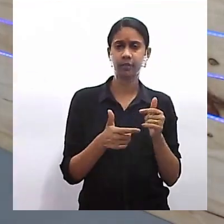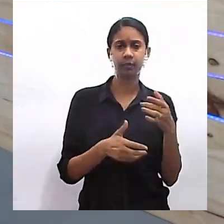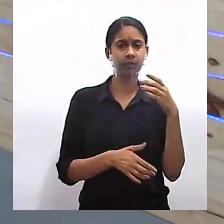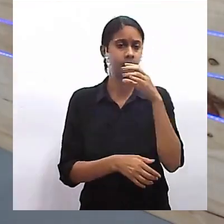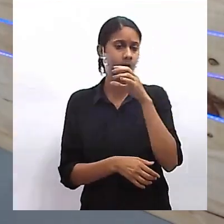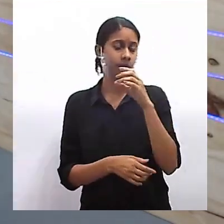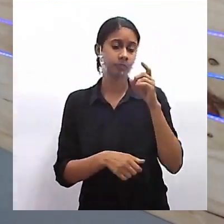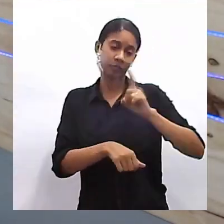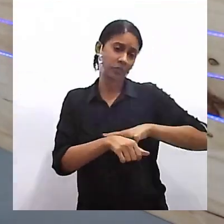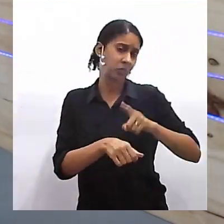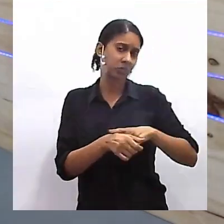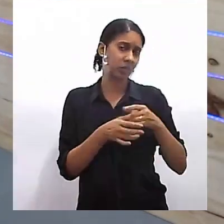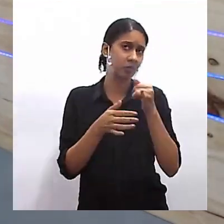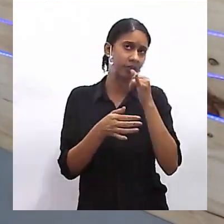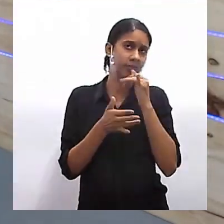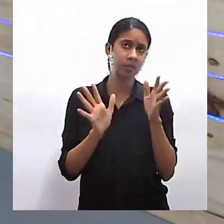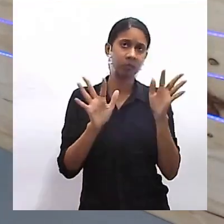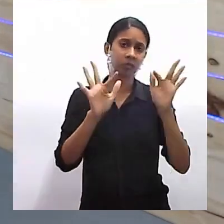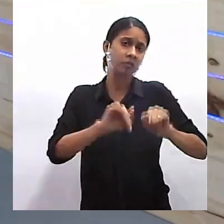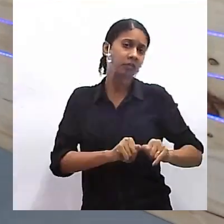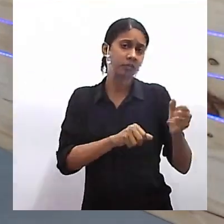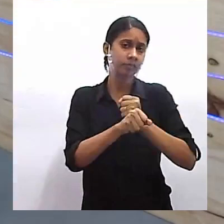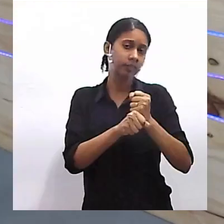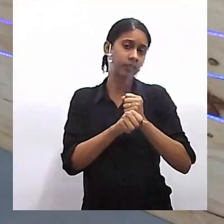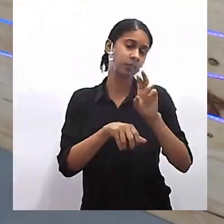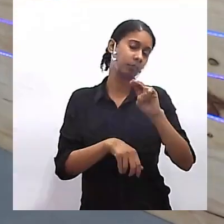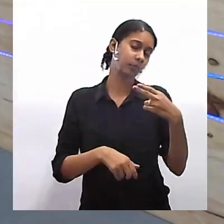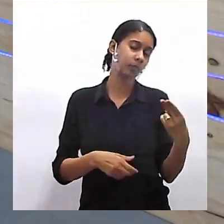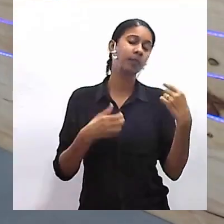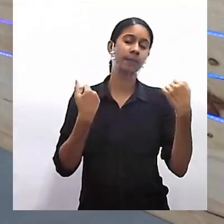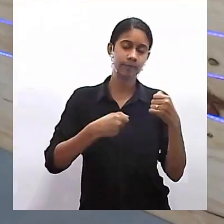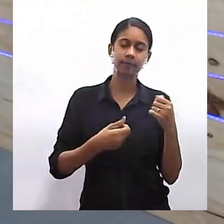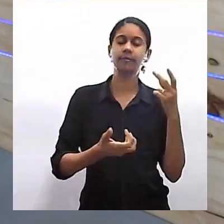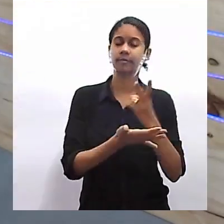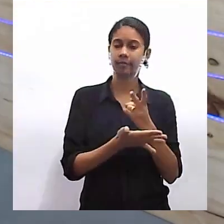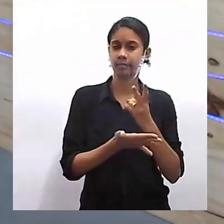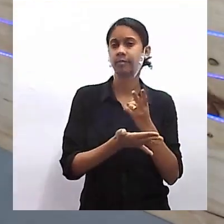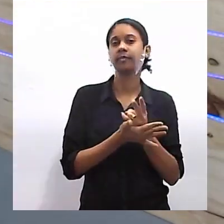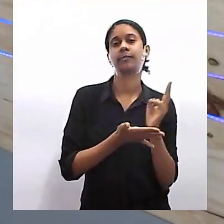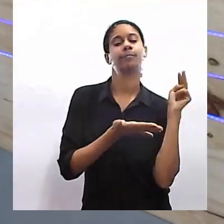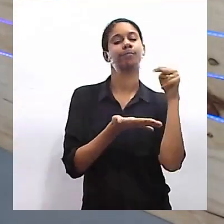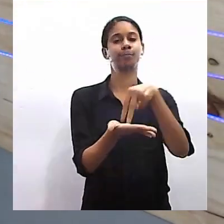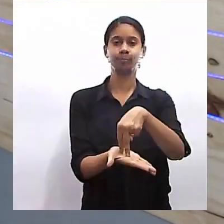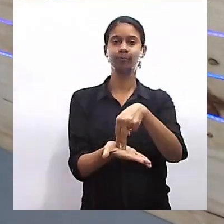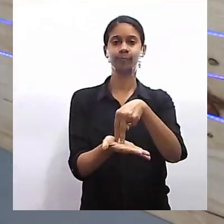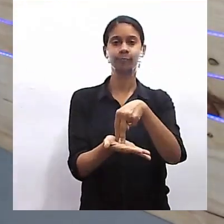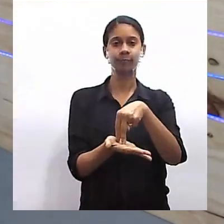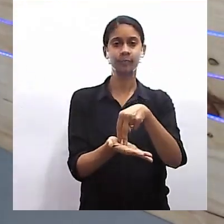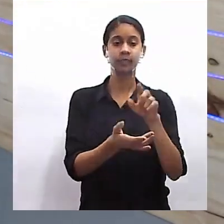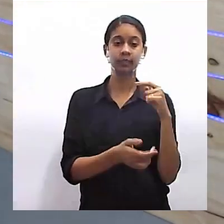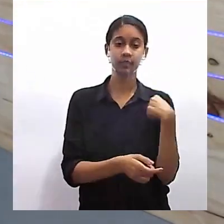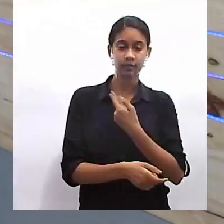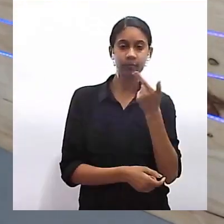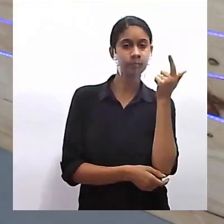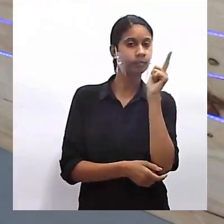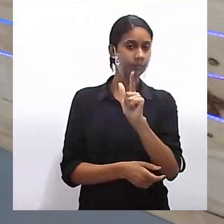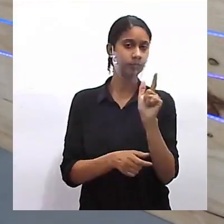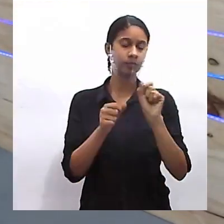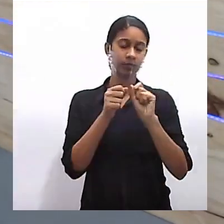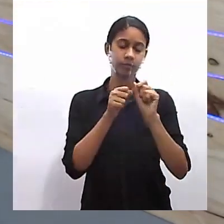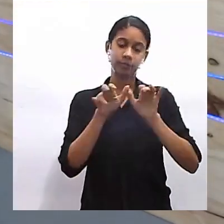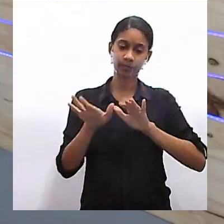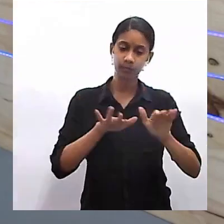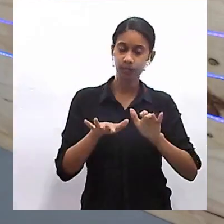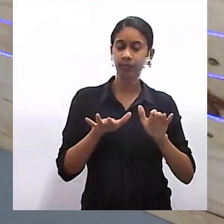operação, um exemplo de final de ano, ou se é uma mão de obra que eu preciso ter no dia a dia para que a gente consiga movimentar e dar o